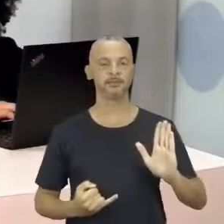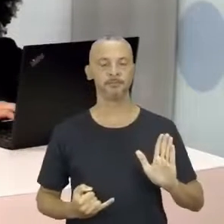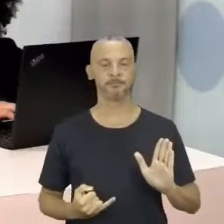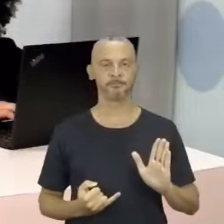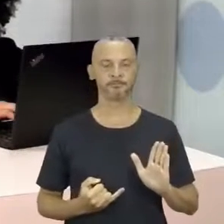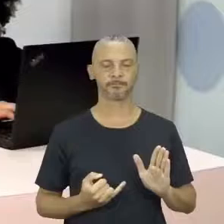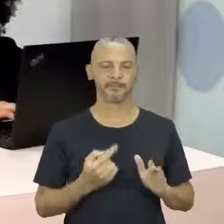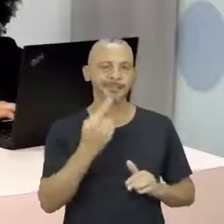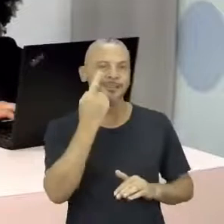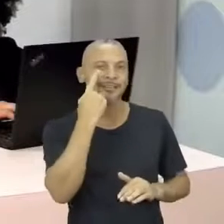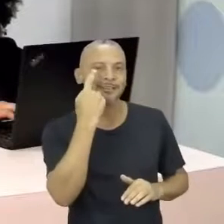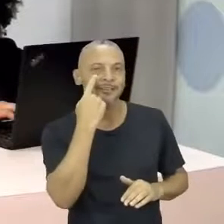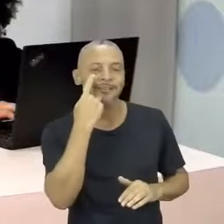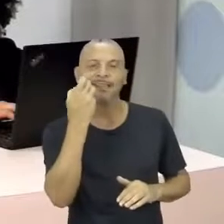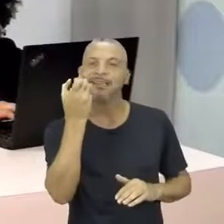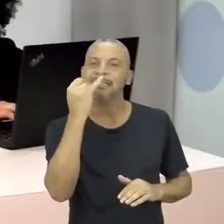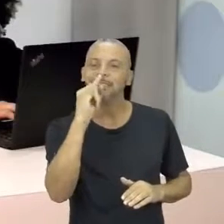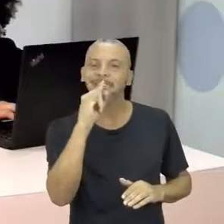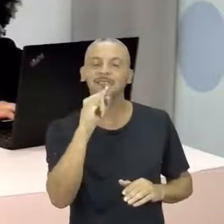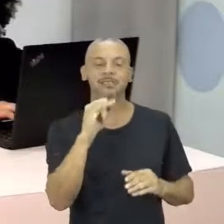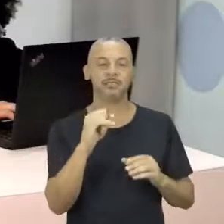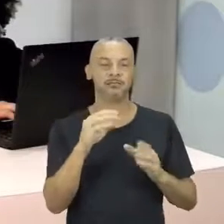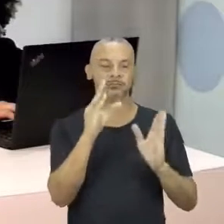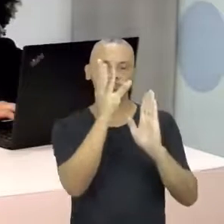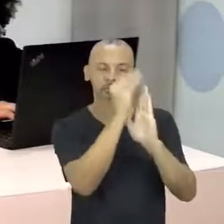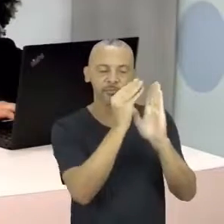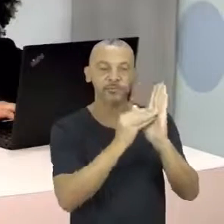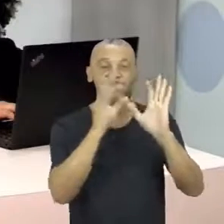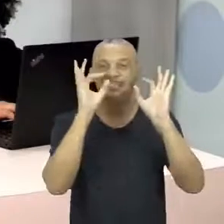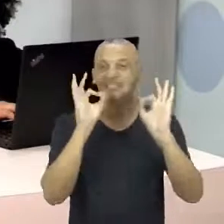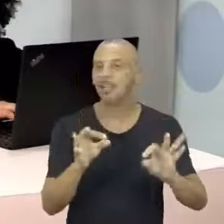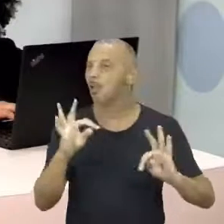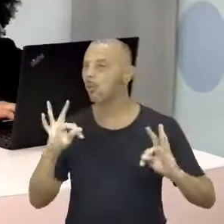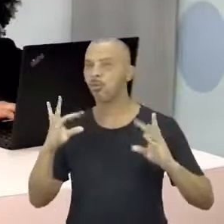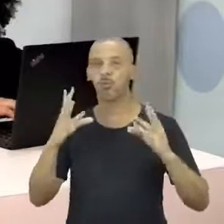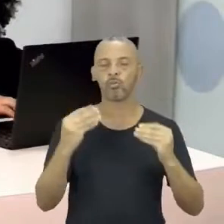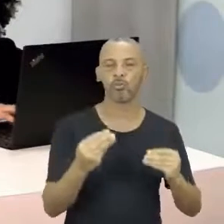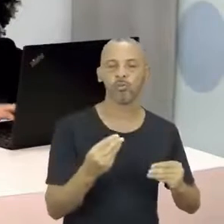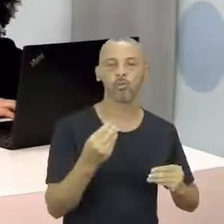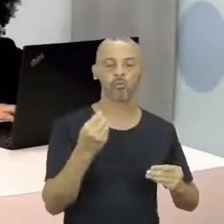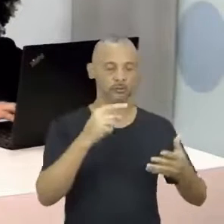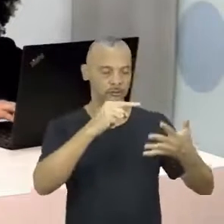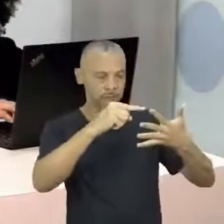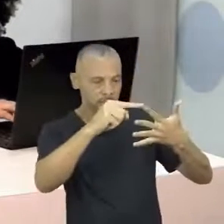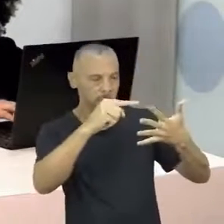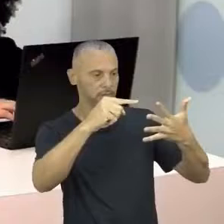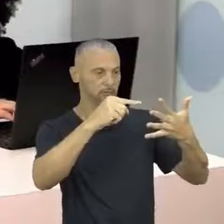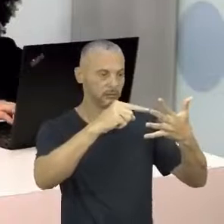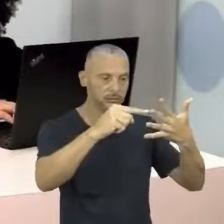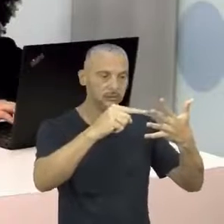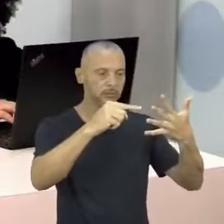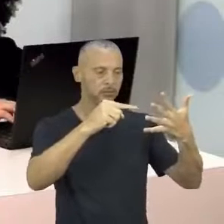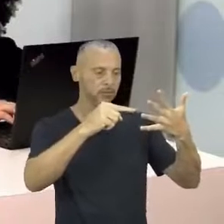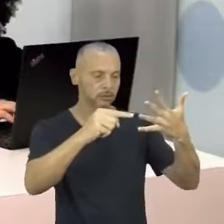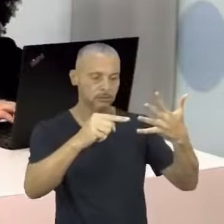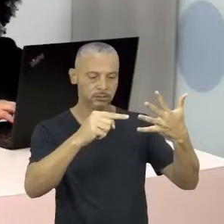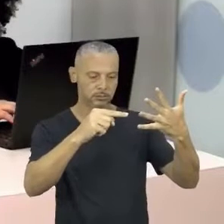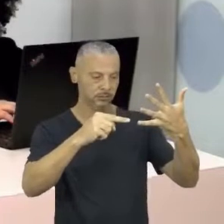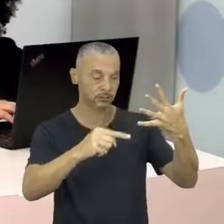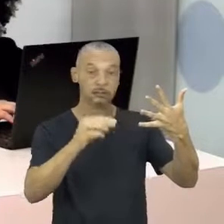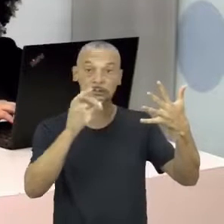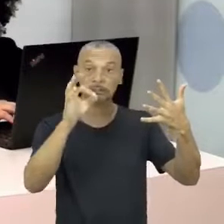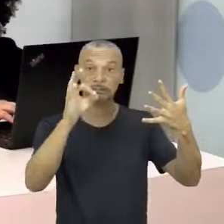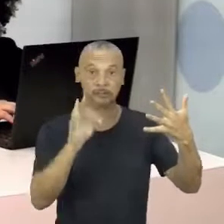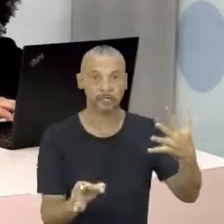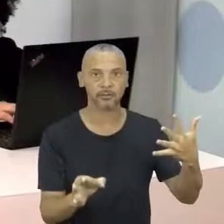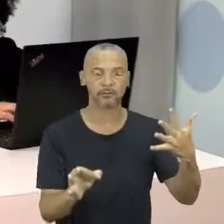o arquivo, veja se o arquivo está completo, se você colocou todas as páginas necessárias para comprovação